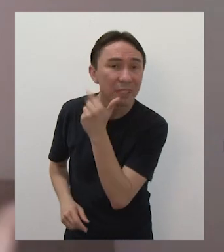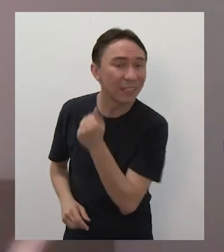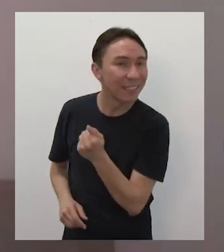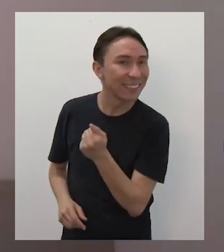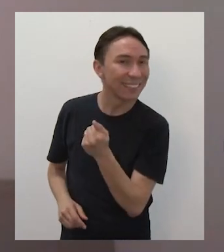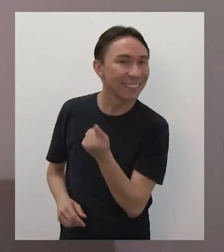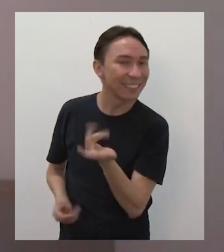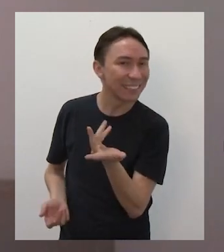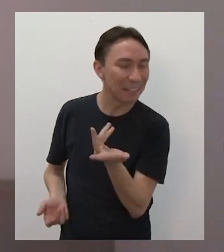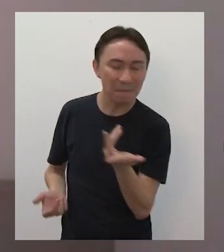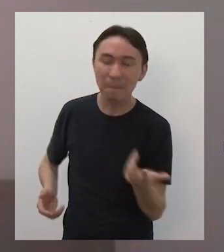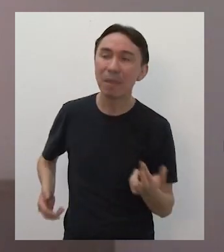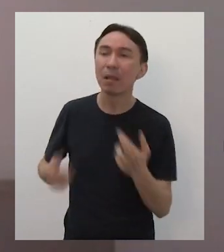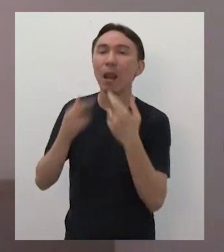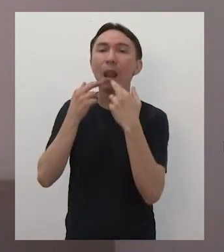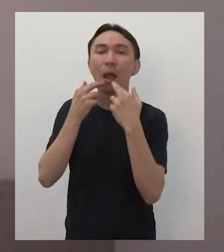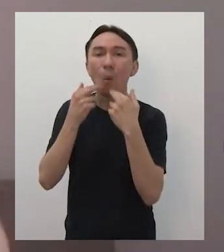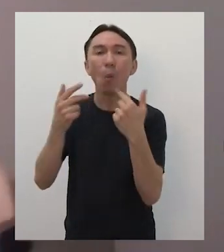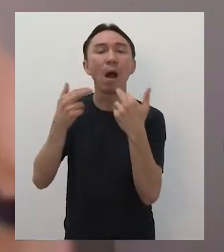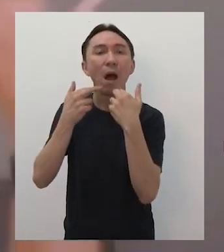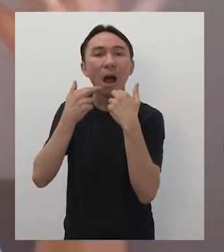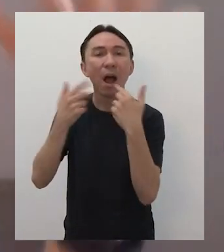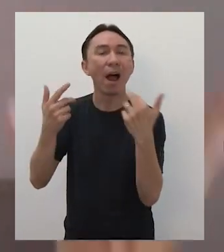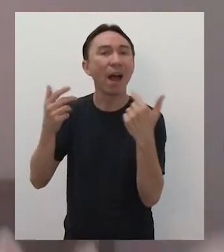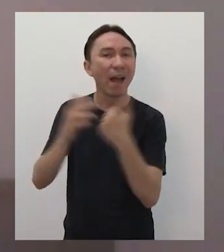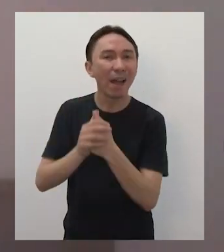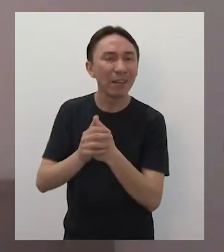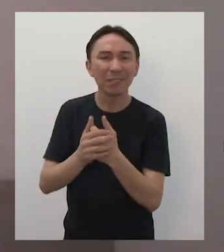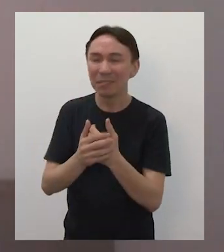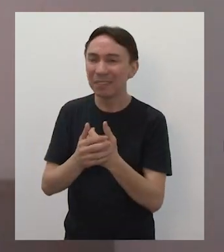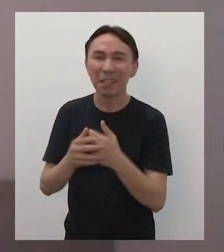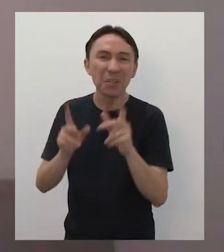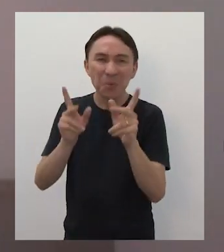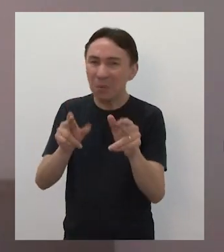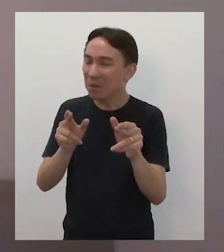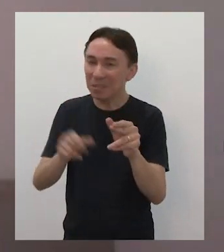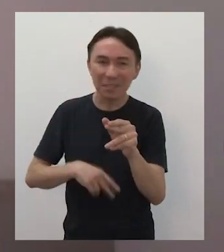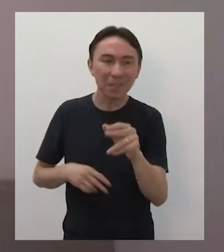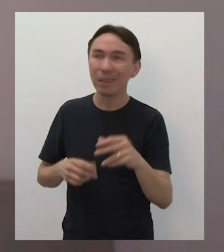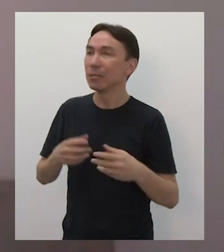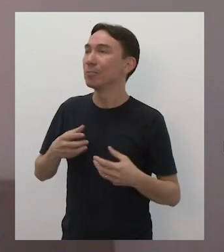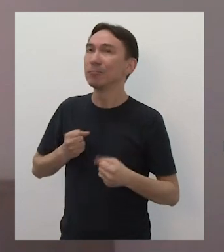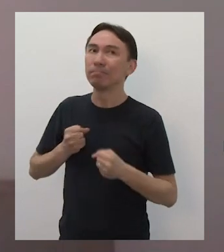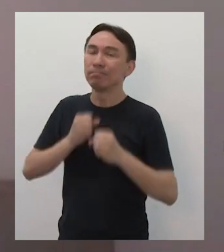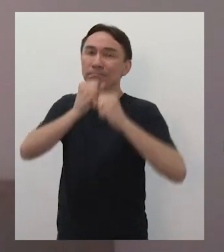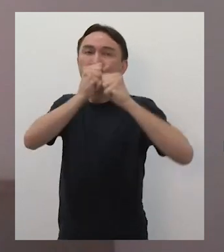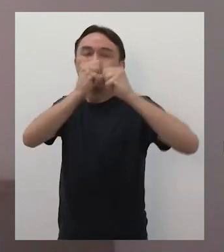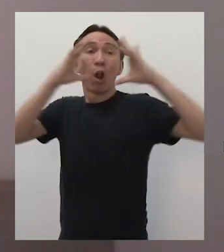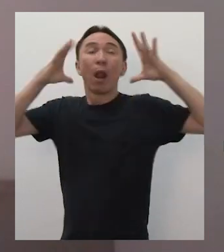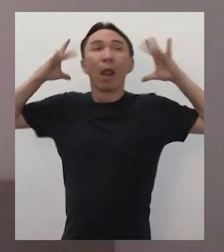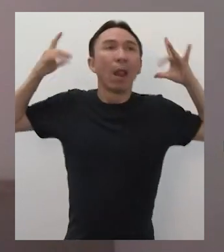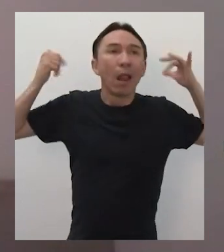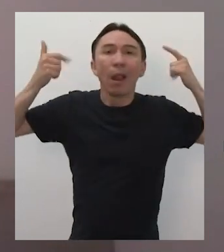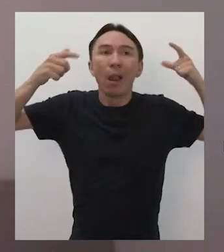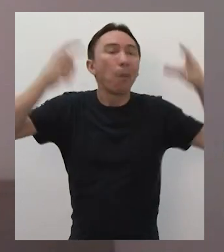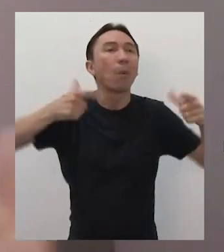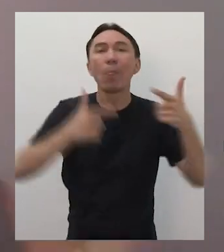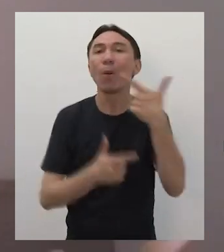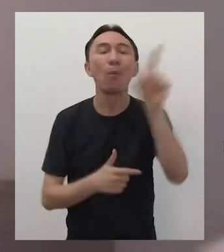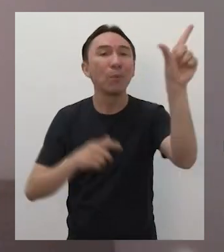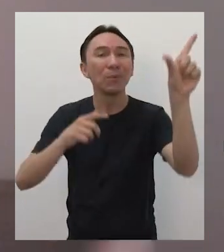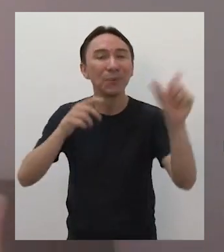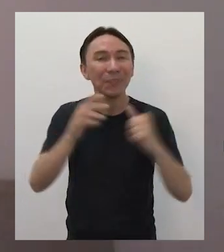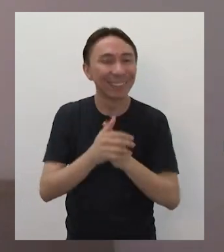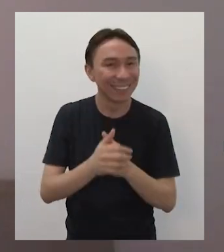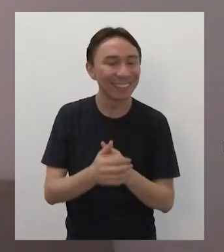na linguagem, né? De como a linguagem leva a gente para outros espaços. Além disso, ela